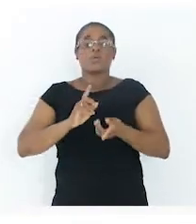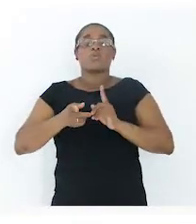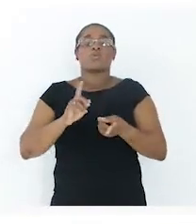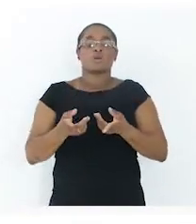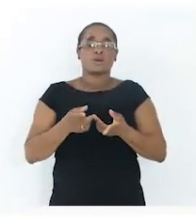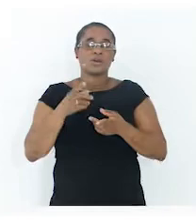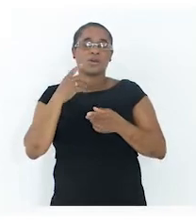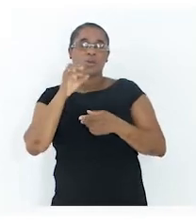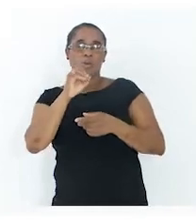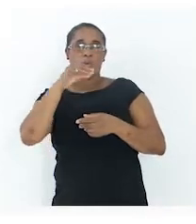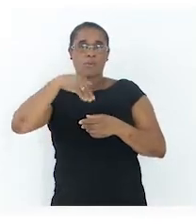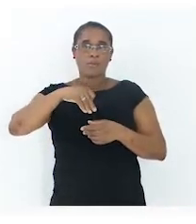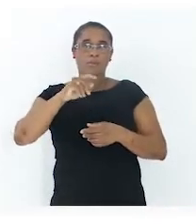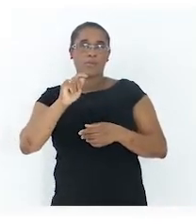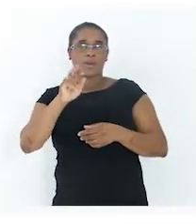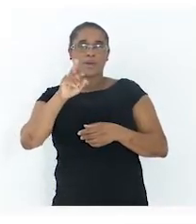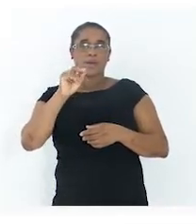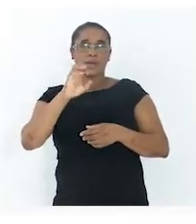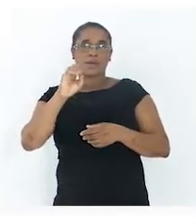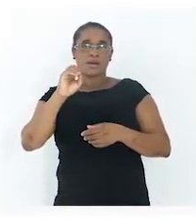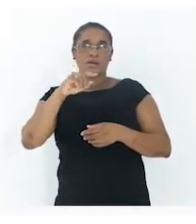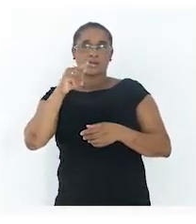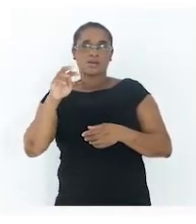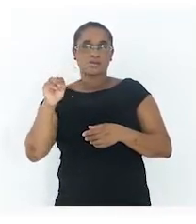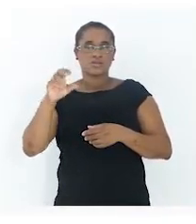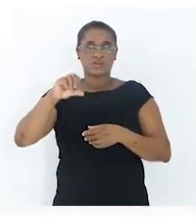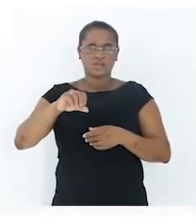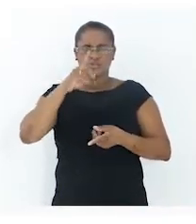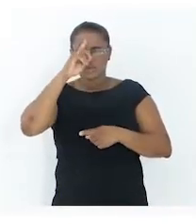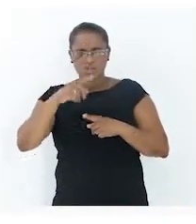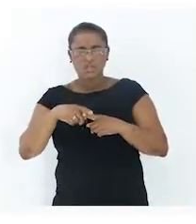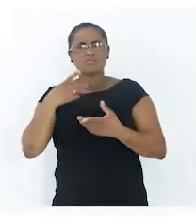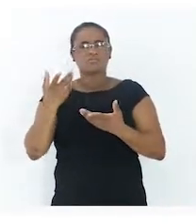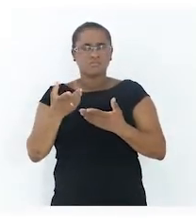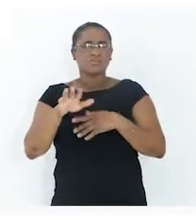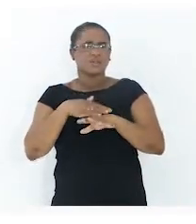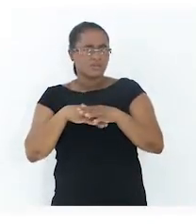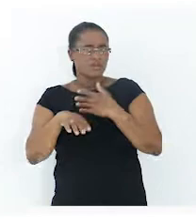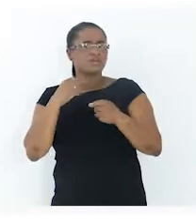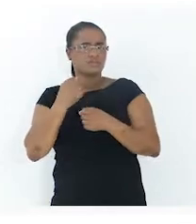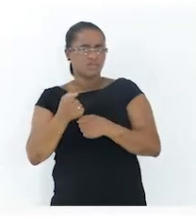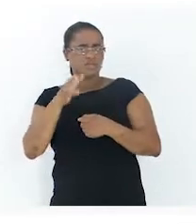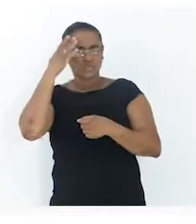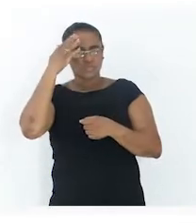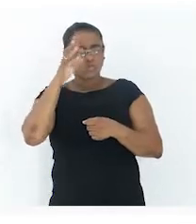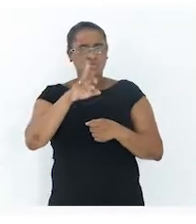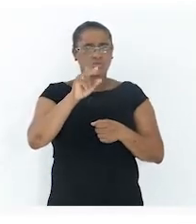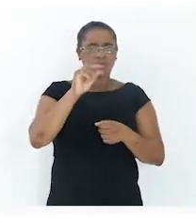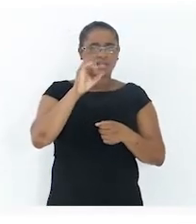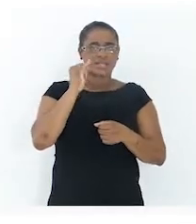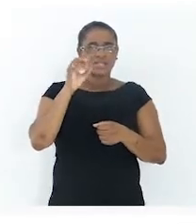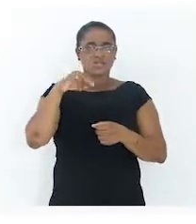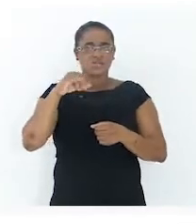é operações em que. O objetivo é operar com números racionais que nós já conhecemos na